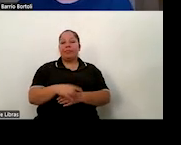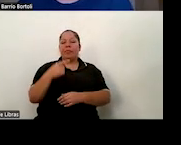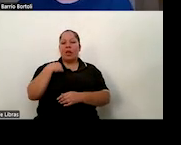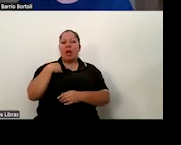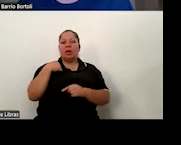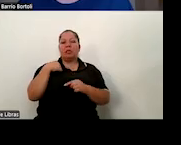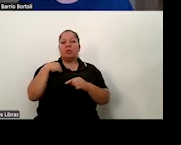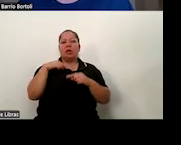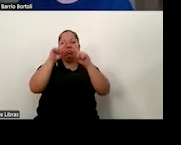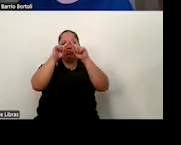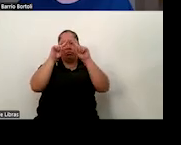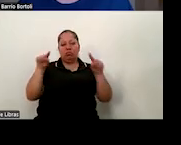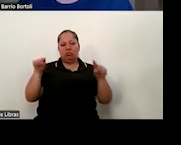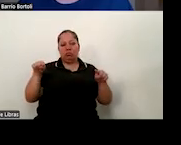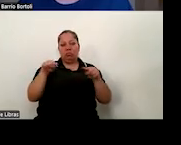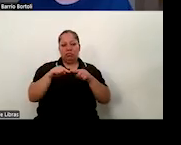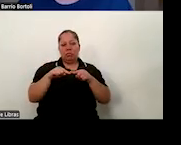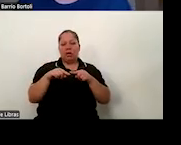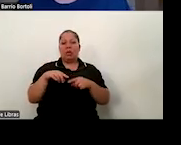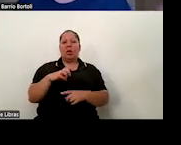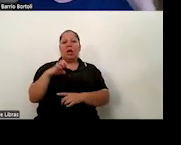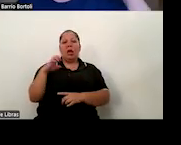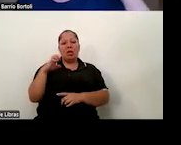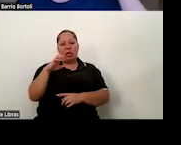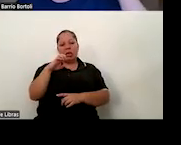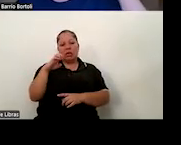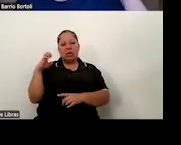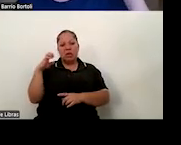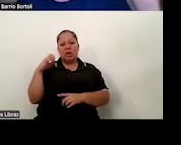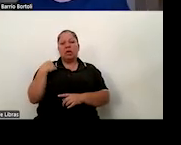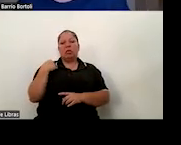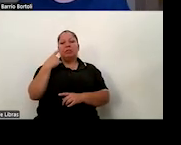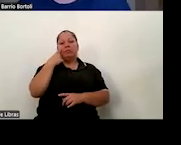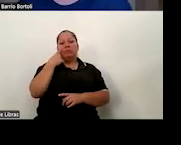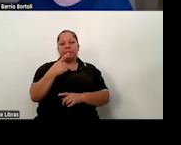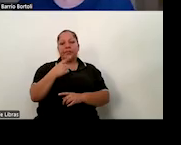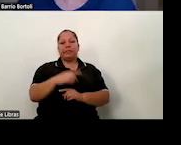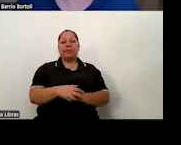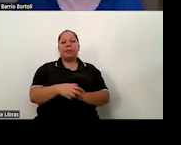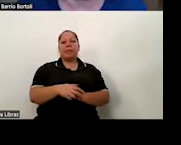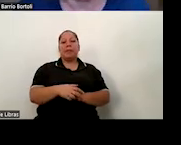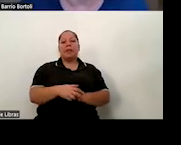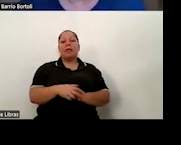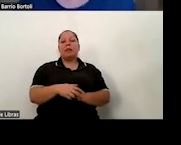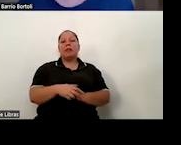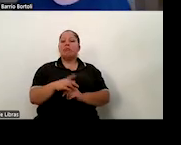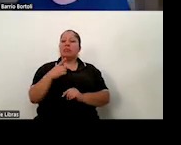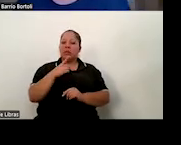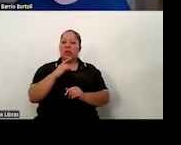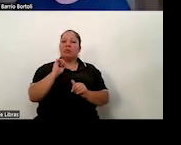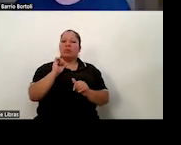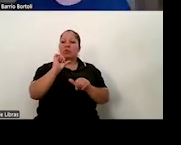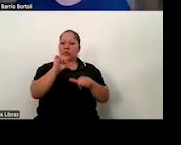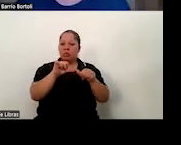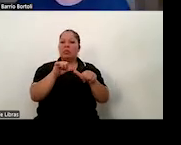pirâmide alimentar que está ainda publicada no Ministério da Saúde, tá? Só que ela sofreu um pouquinho de mudança nesses